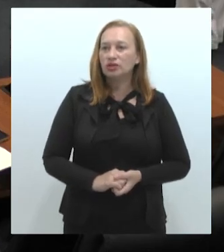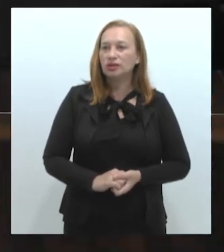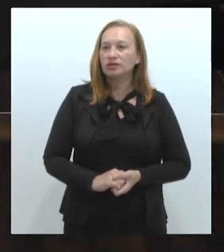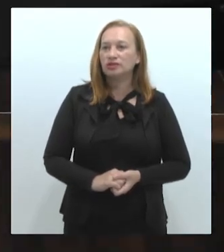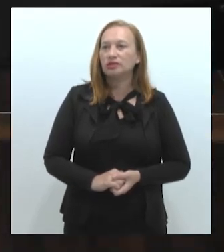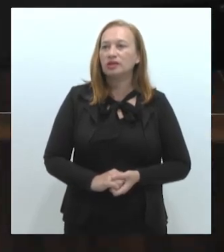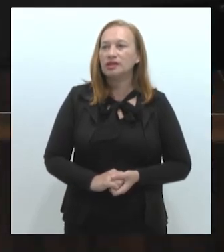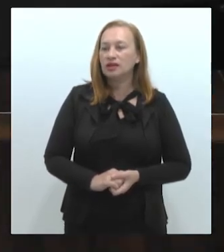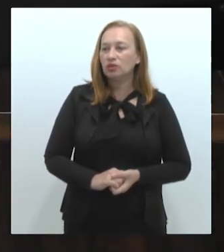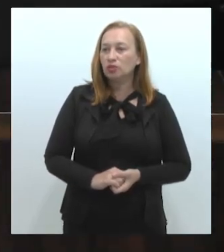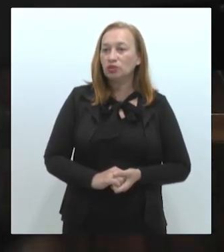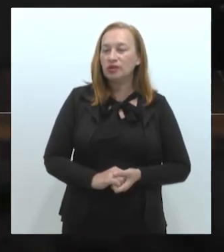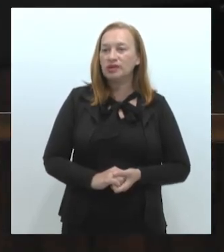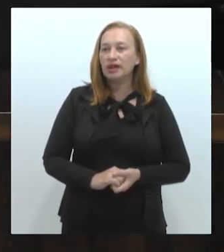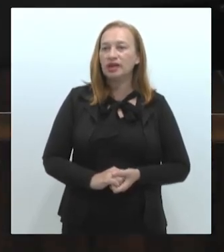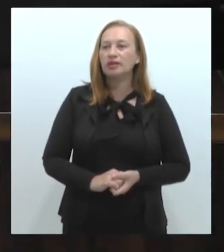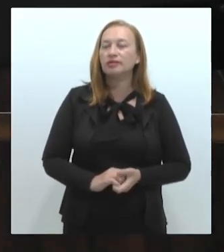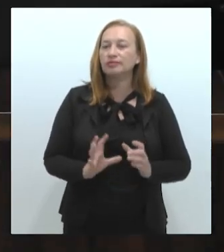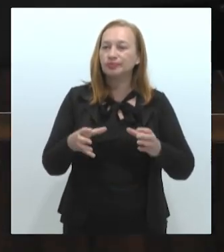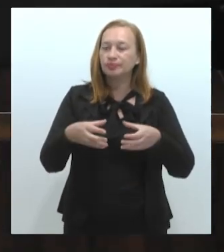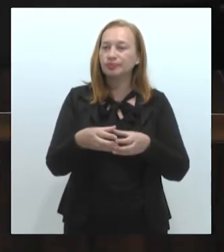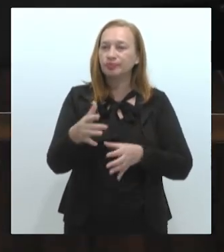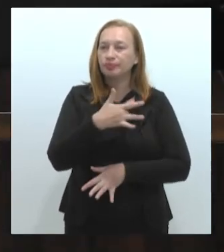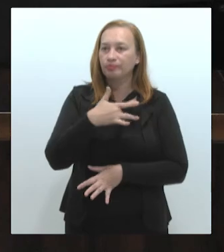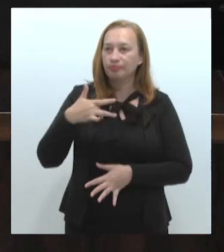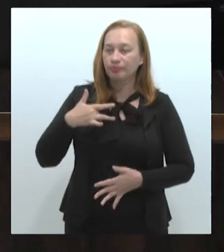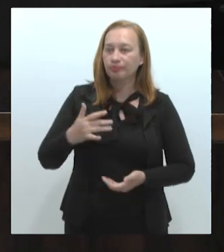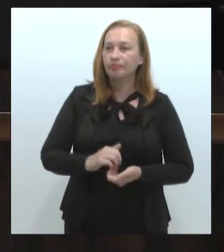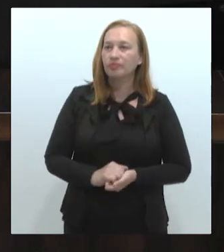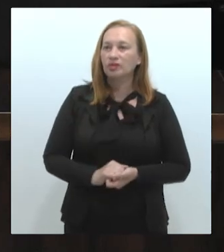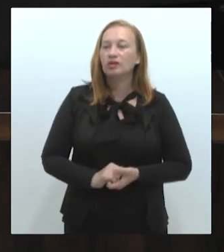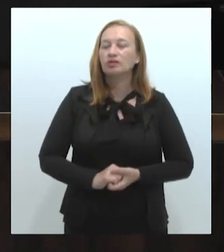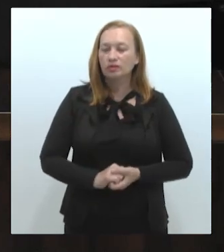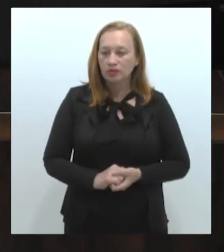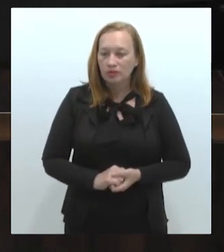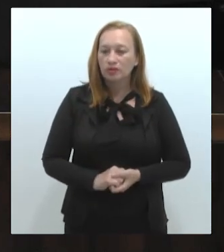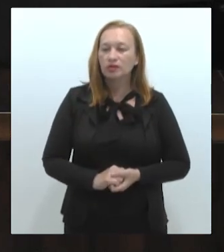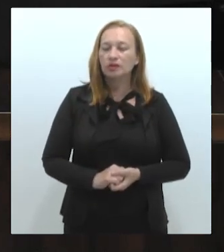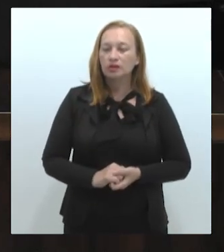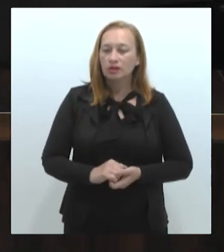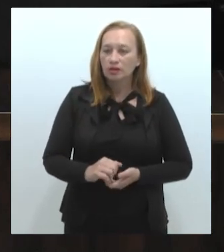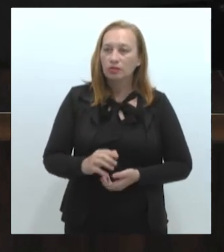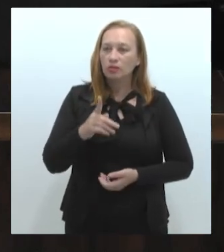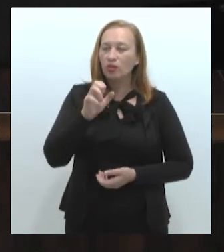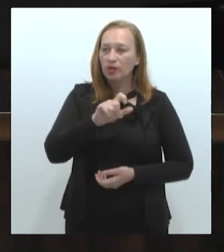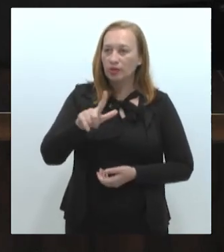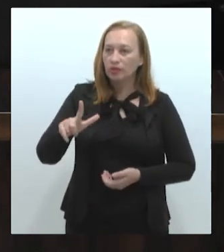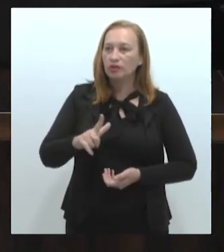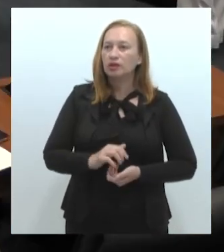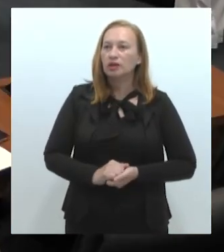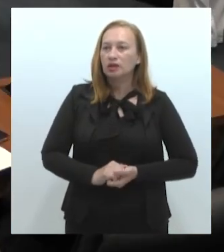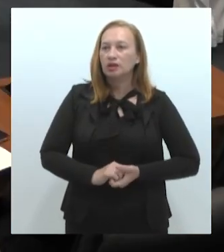Muito obrigado. Pela Comissão de Saúde, deputado Felipe Poubel.